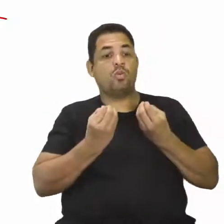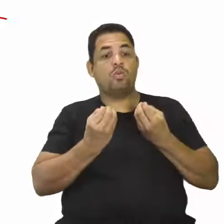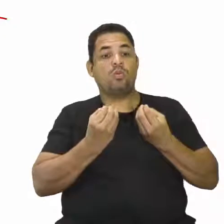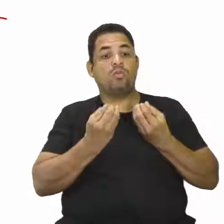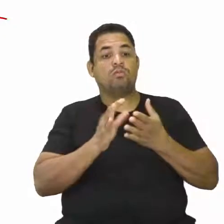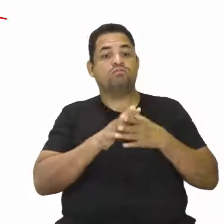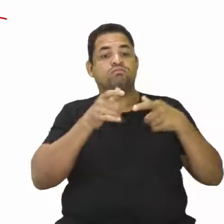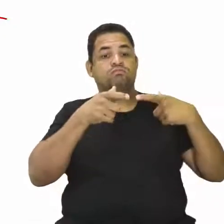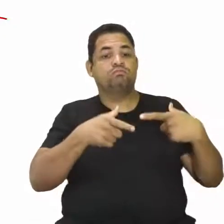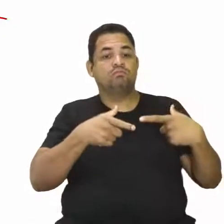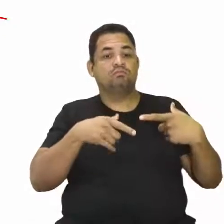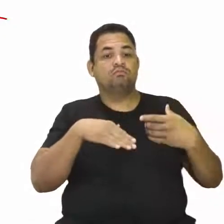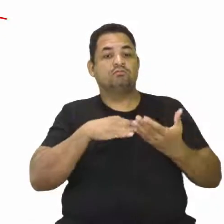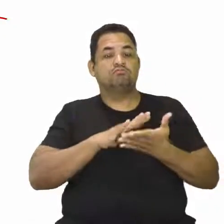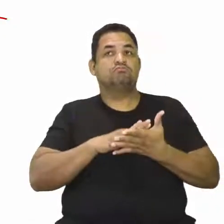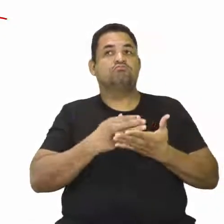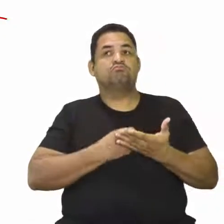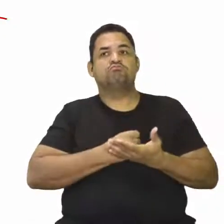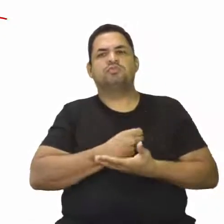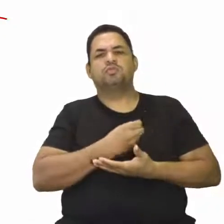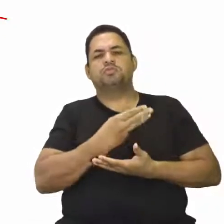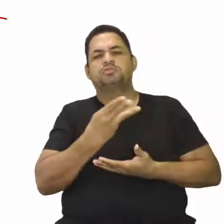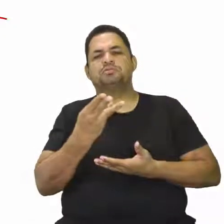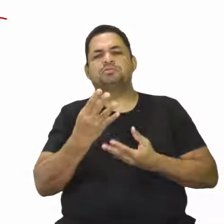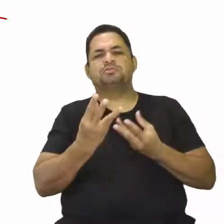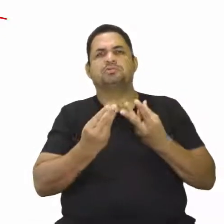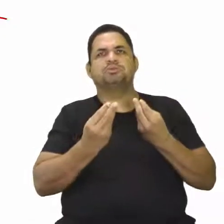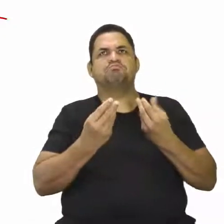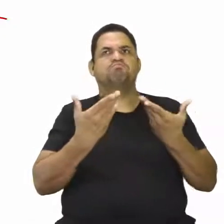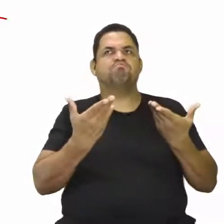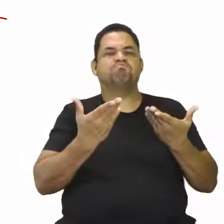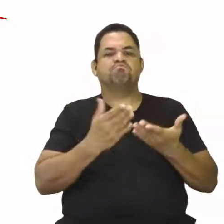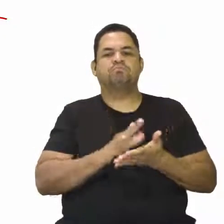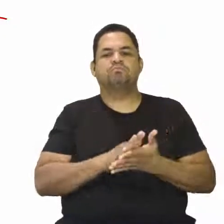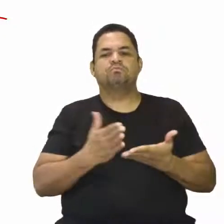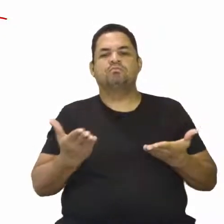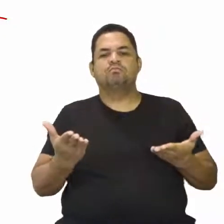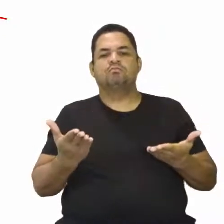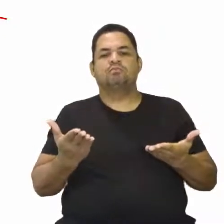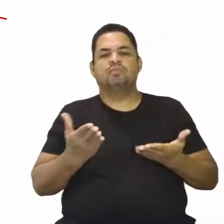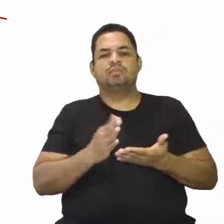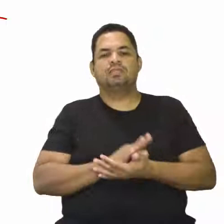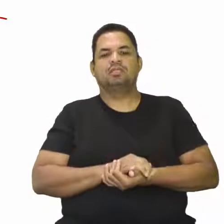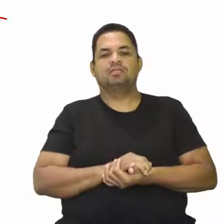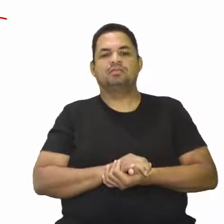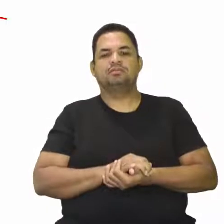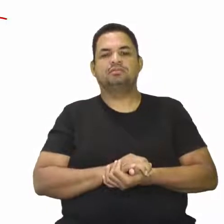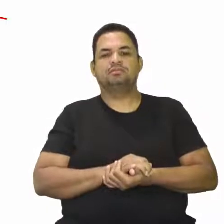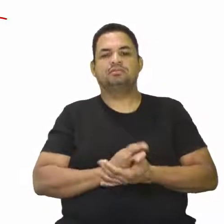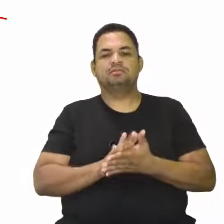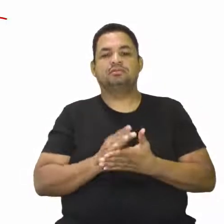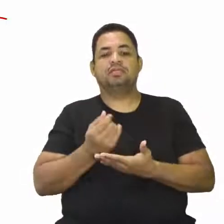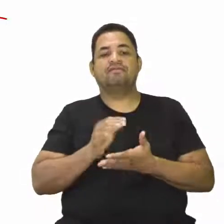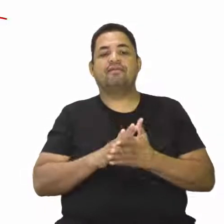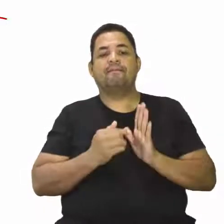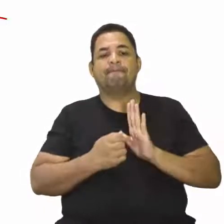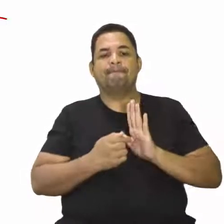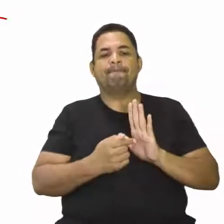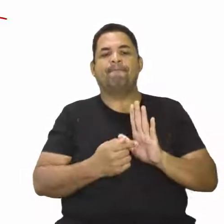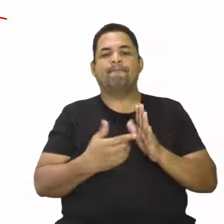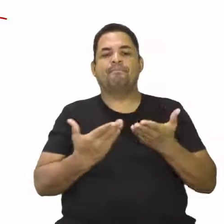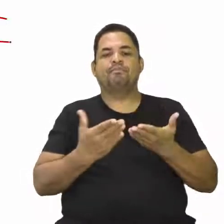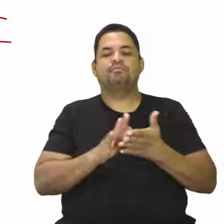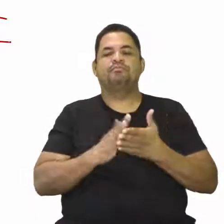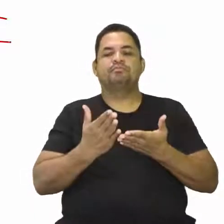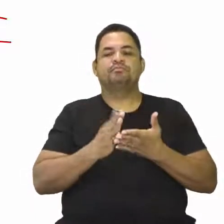como, onde, com qual intensidade. Então, o advérbio, ele vai determinar